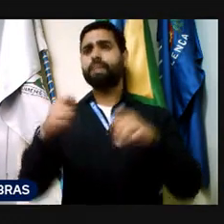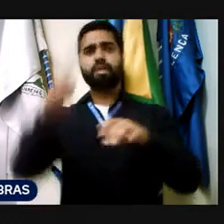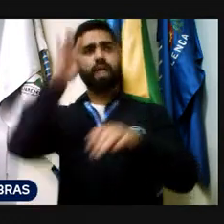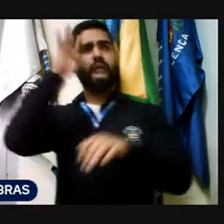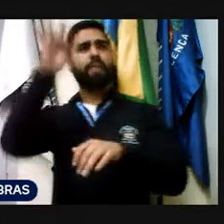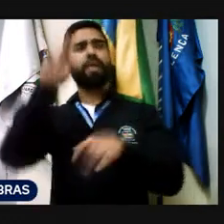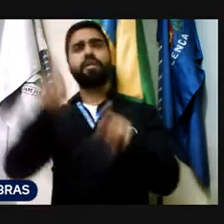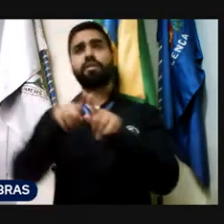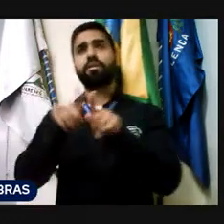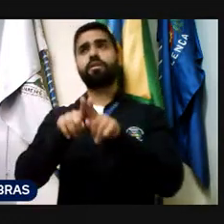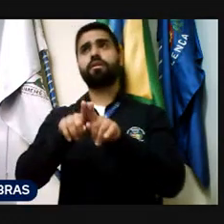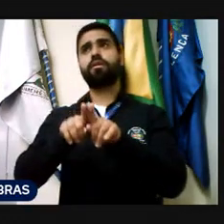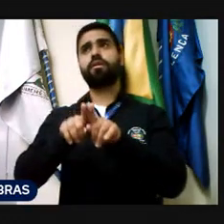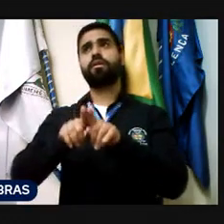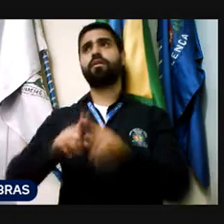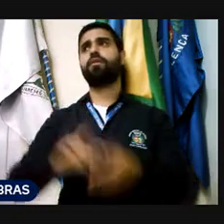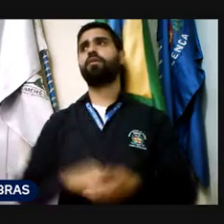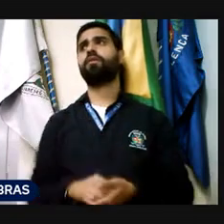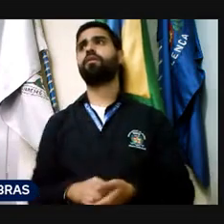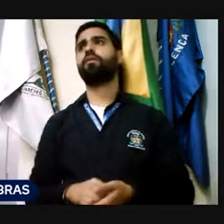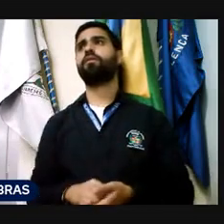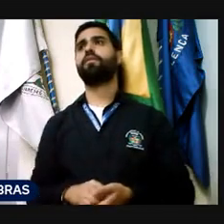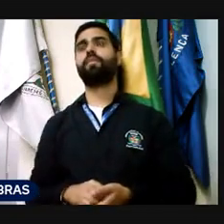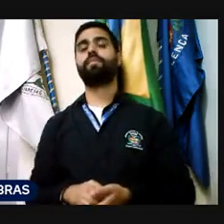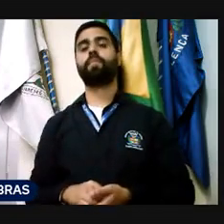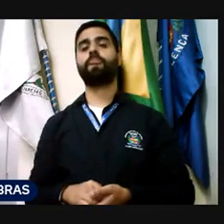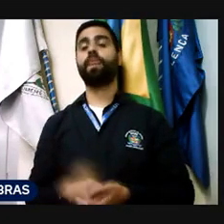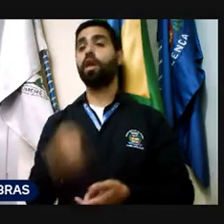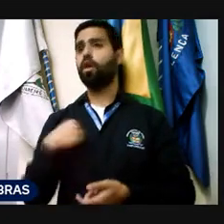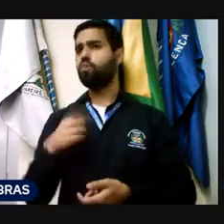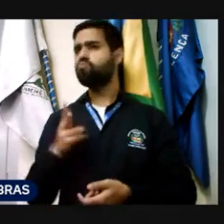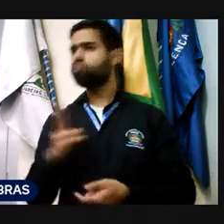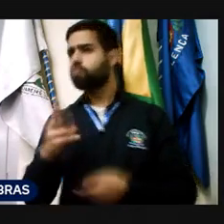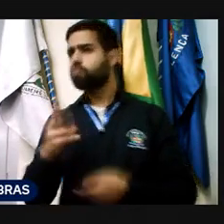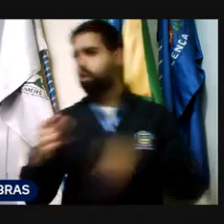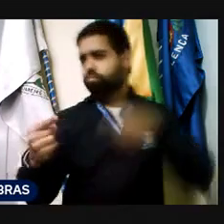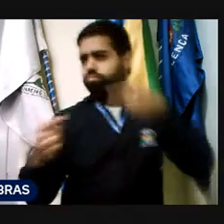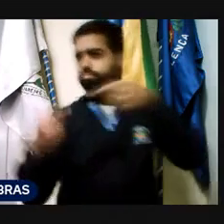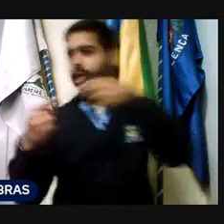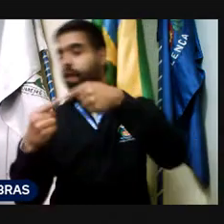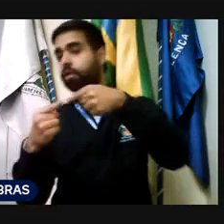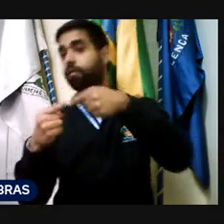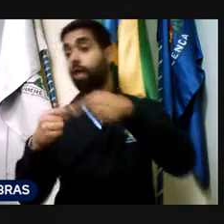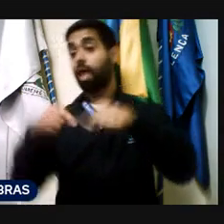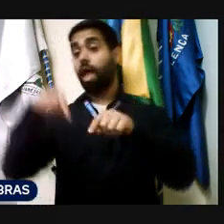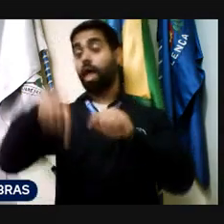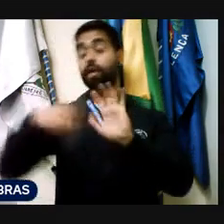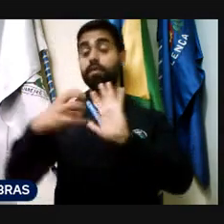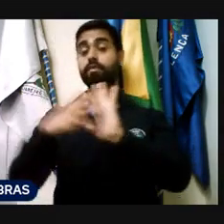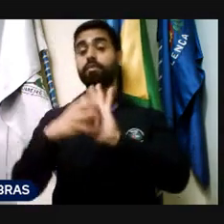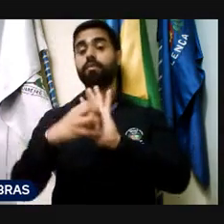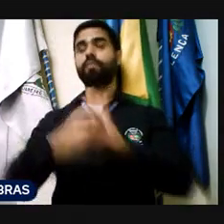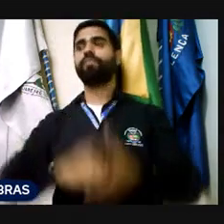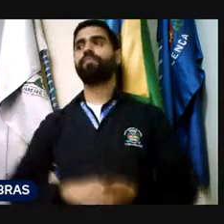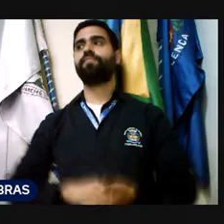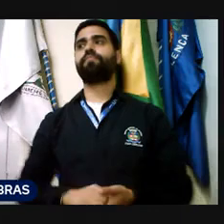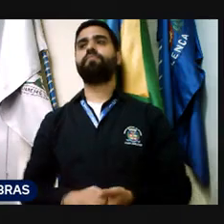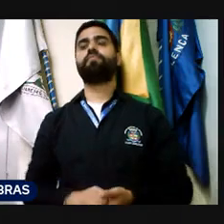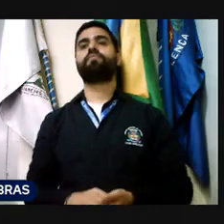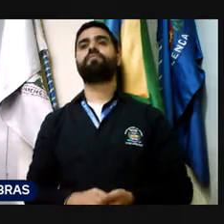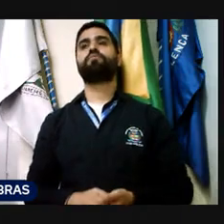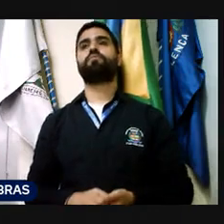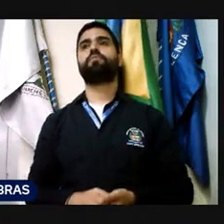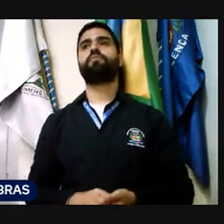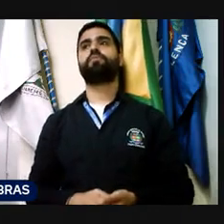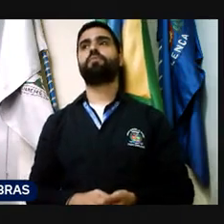história de Valença. Eu mantenho o meu foco aqui na Câmara. Hoje o